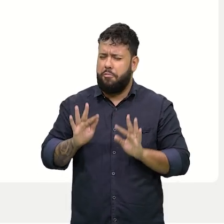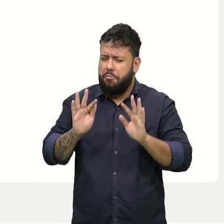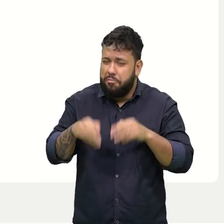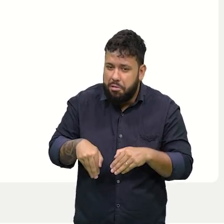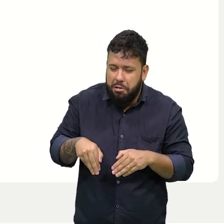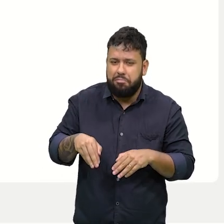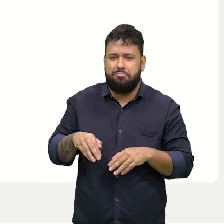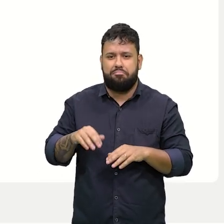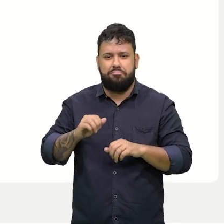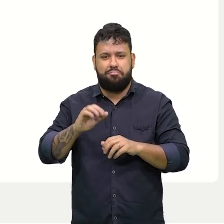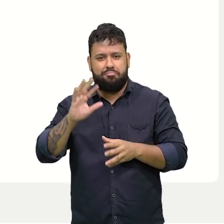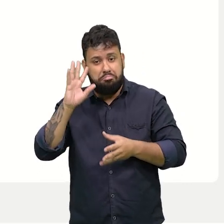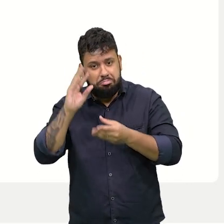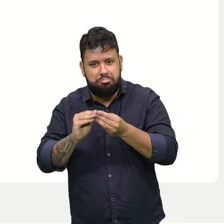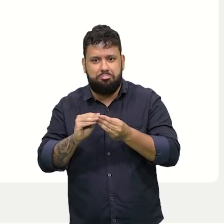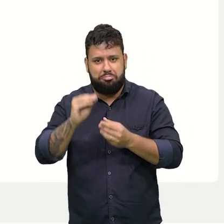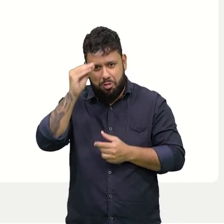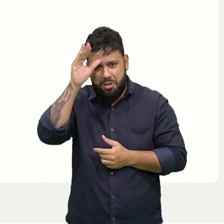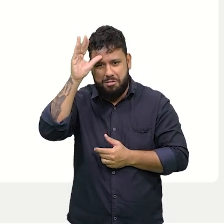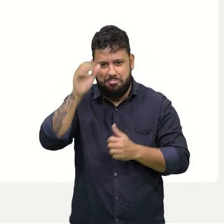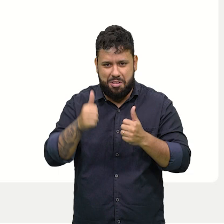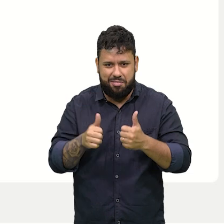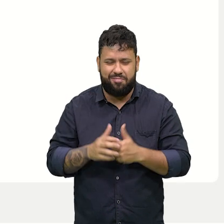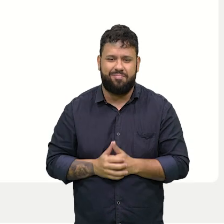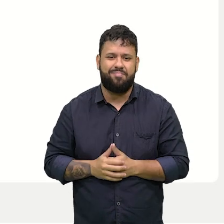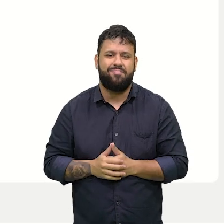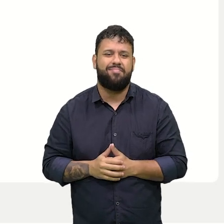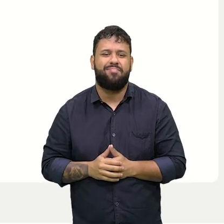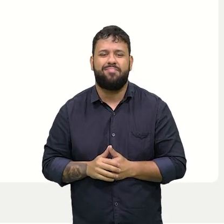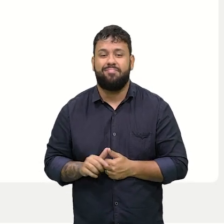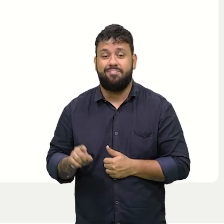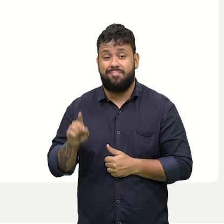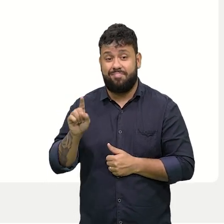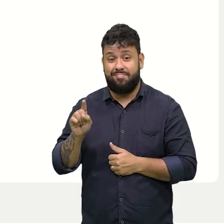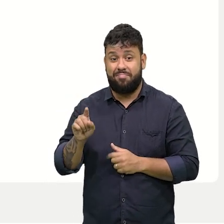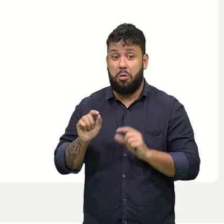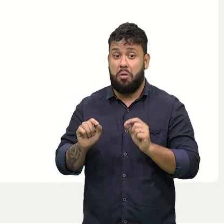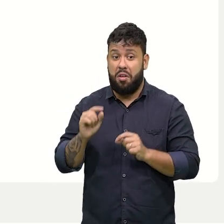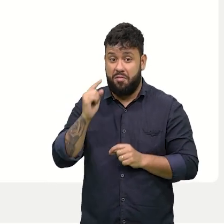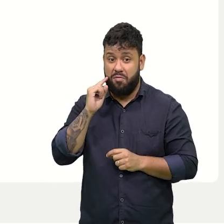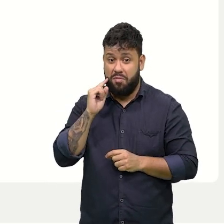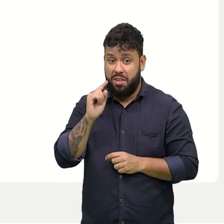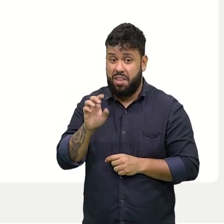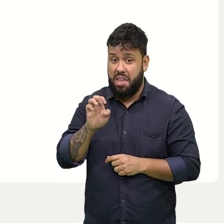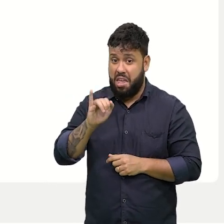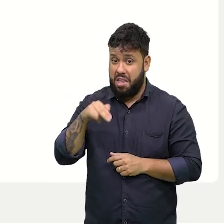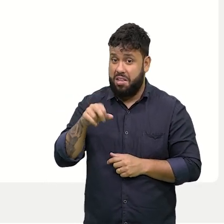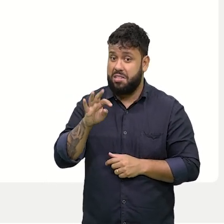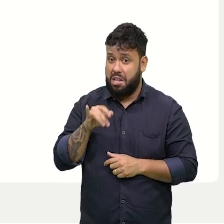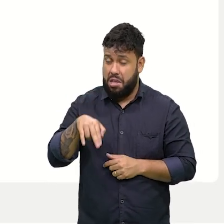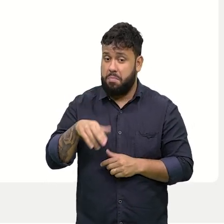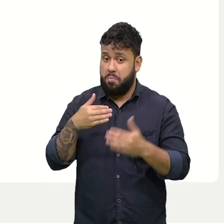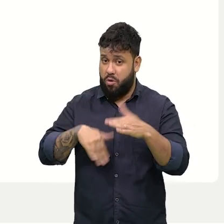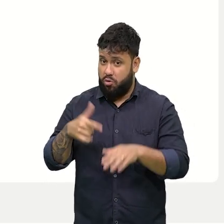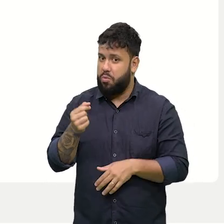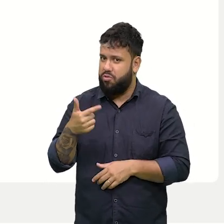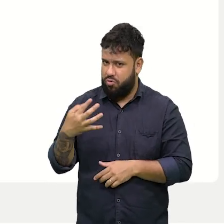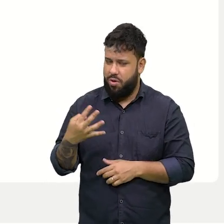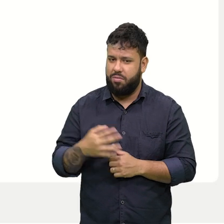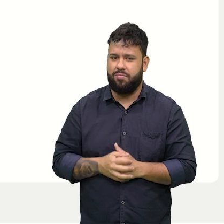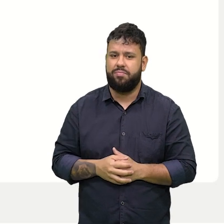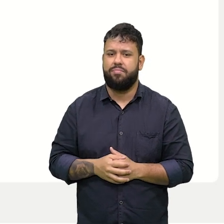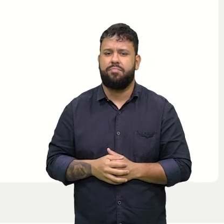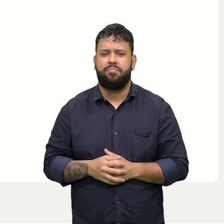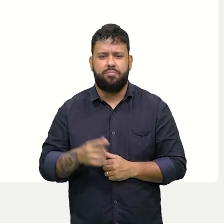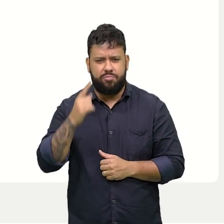fechar aqui o nosso conhecimento. Olha só essa pergunta. Do Einstein, olha só, prova de 2024.